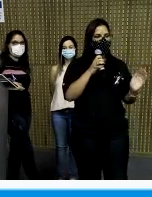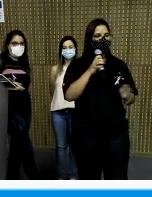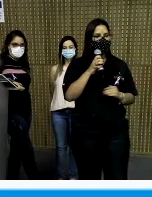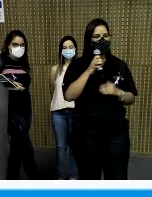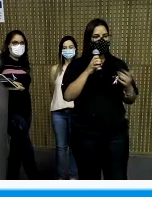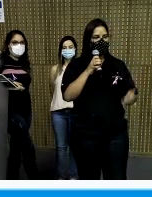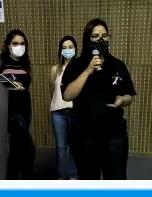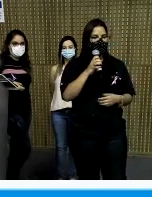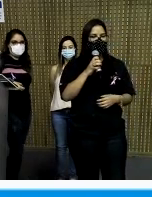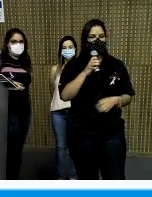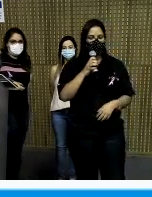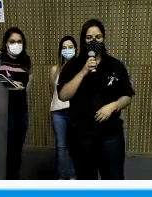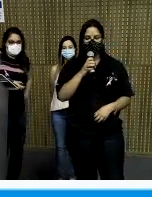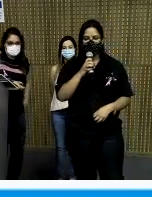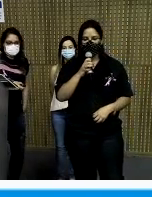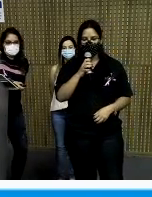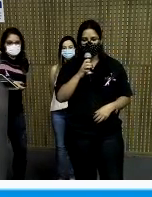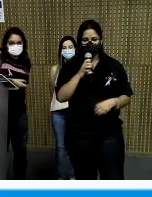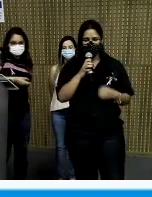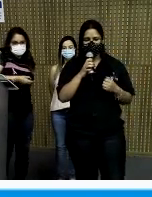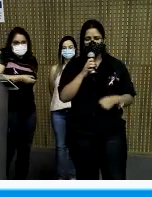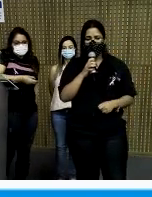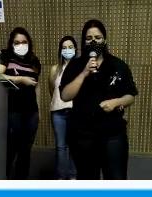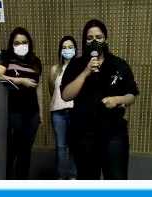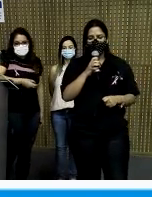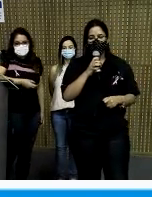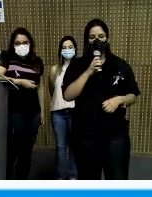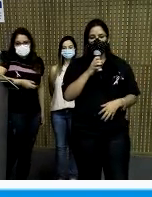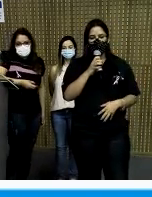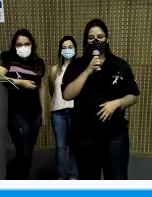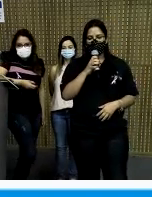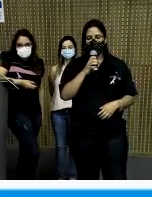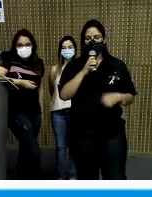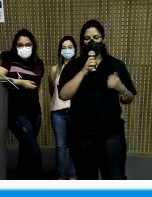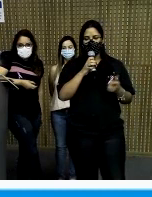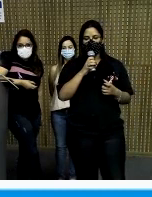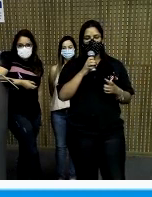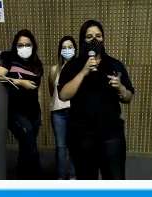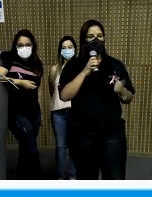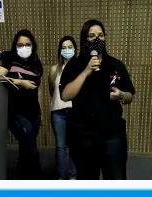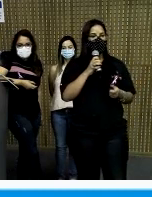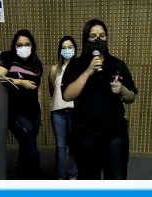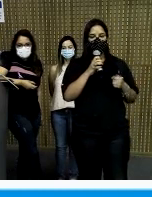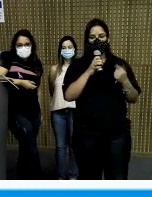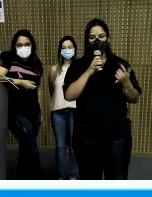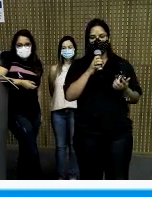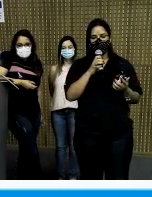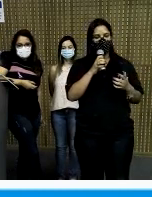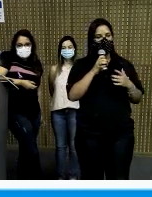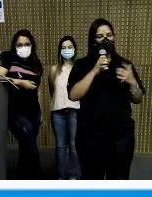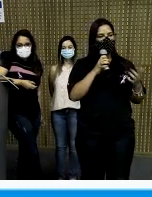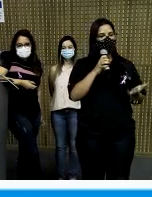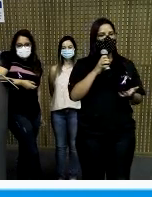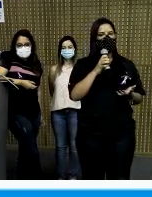semestre, todos os meses teve a médica na unidade. Quanto ao absenteísmo, a gente ficou até um tanto preocupada, porque a maioria das